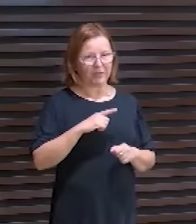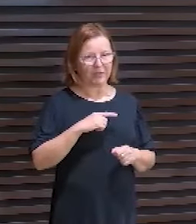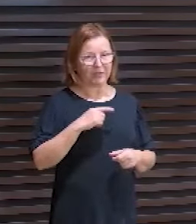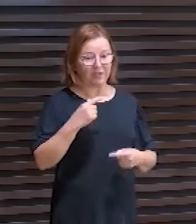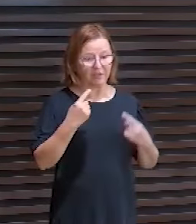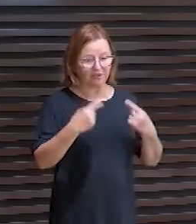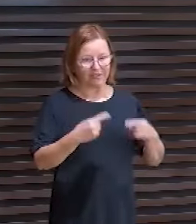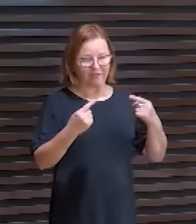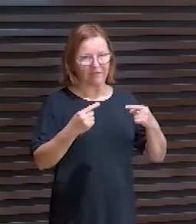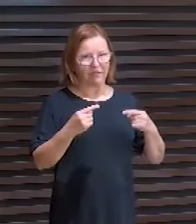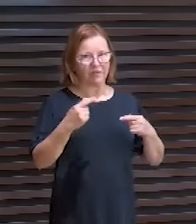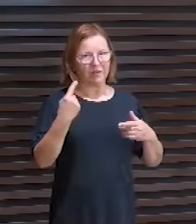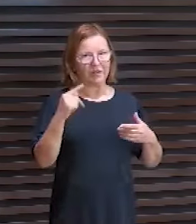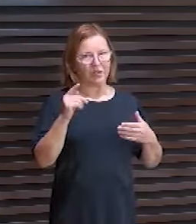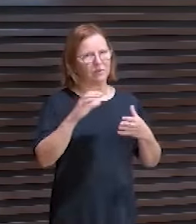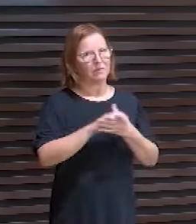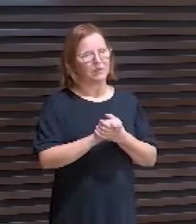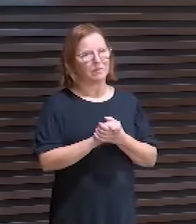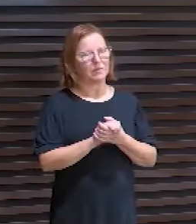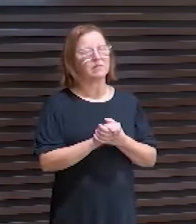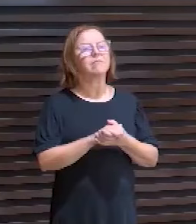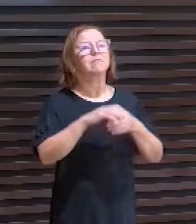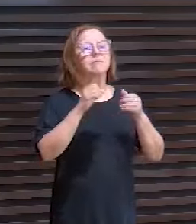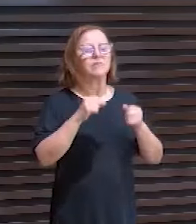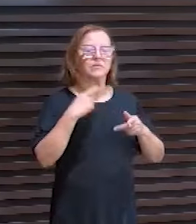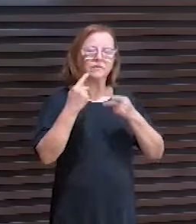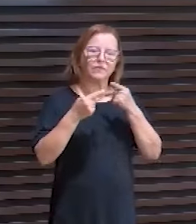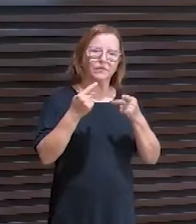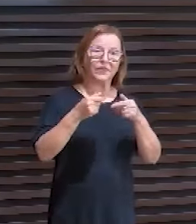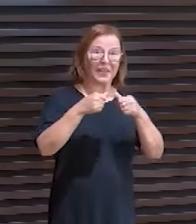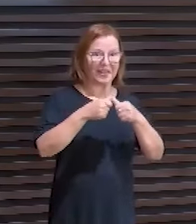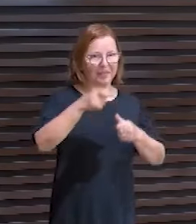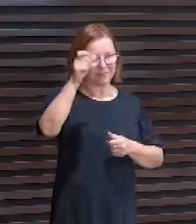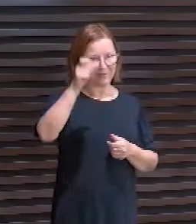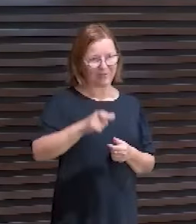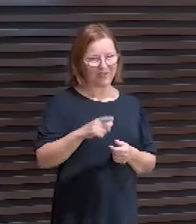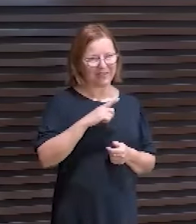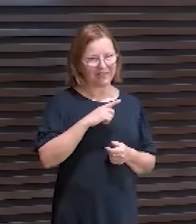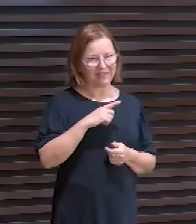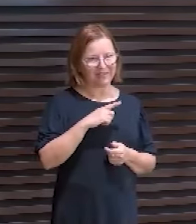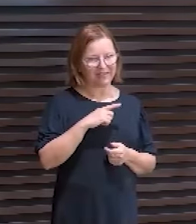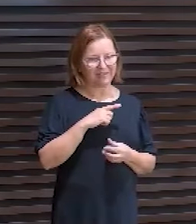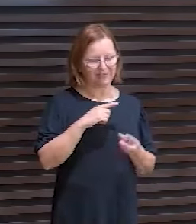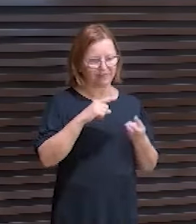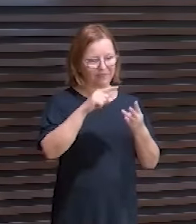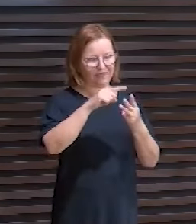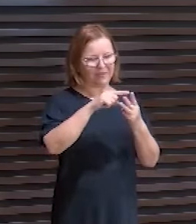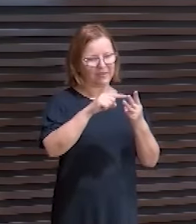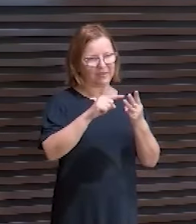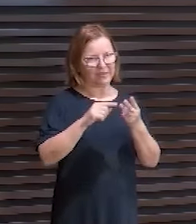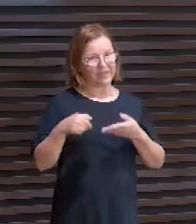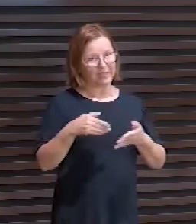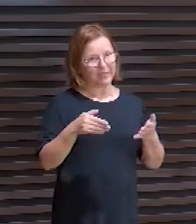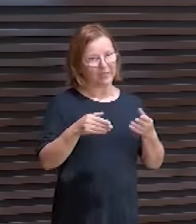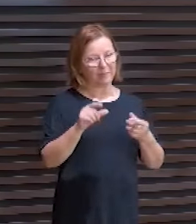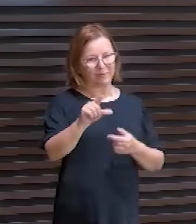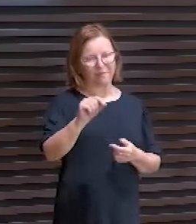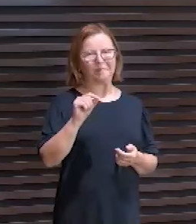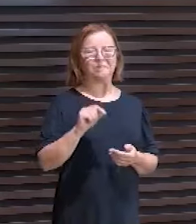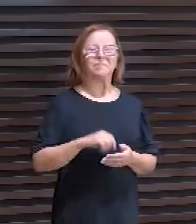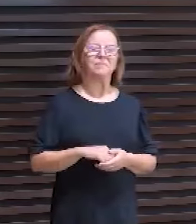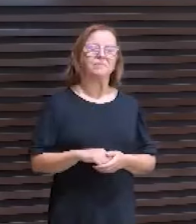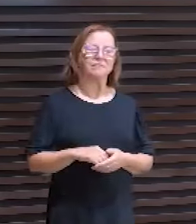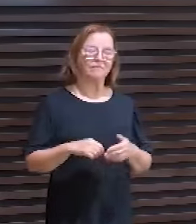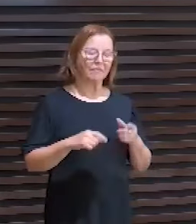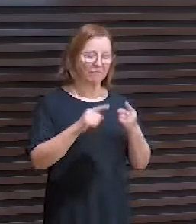no seu relacionamento conjugal podemos afirmar que esse alguém tem pelo menos três caminhos a seguir